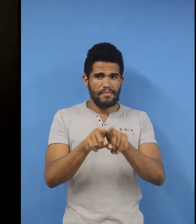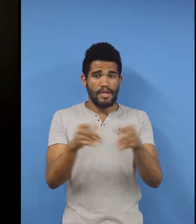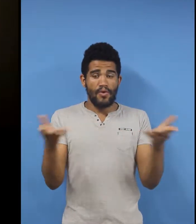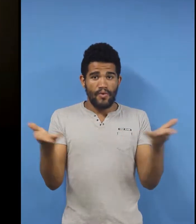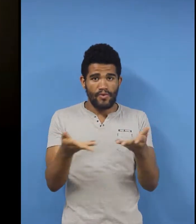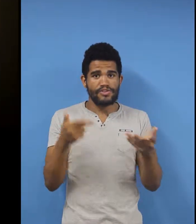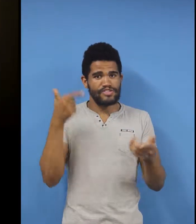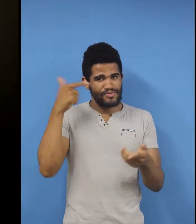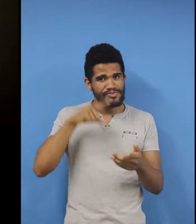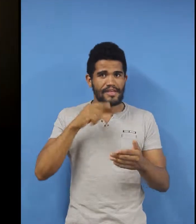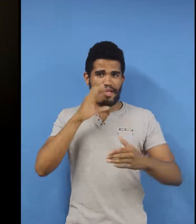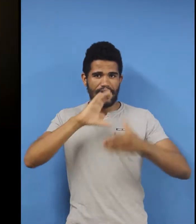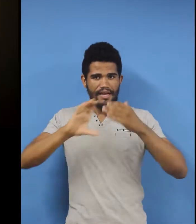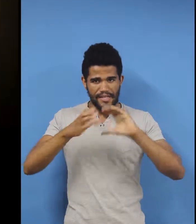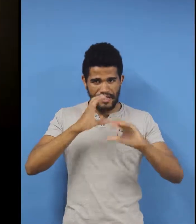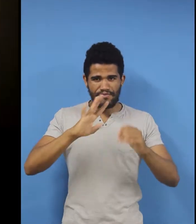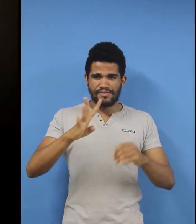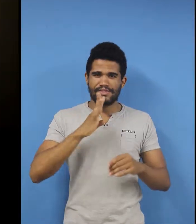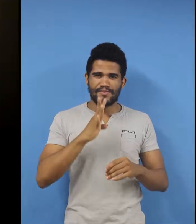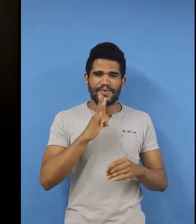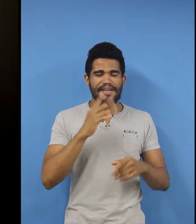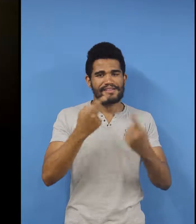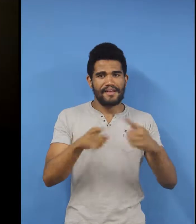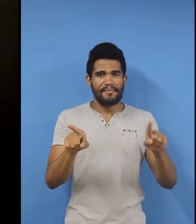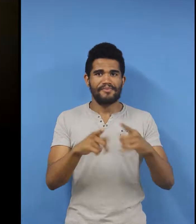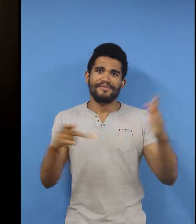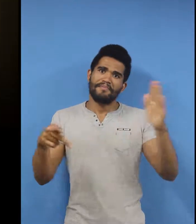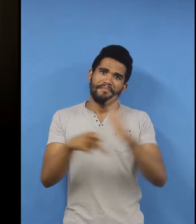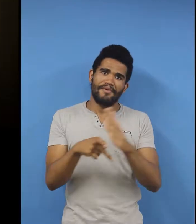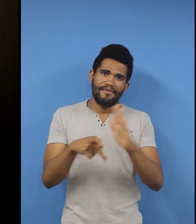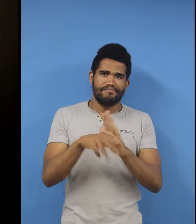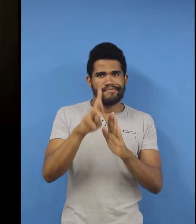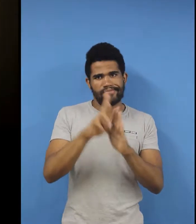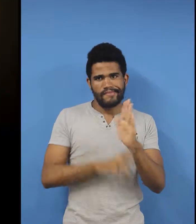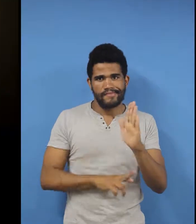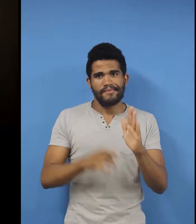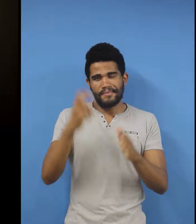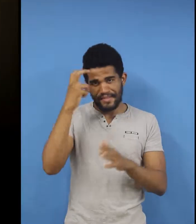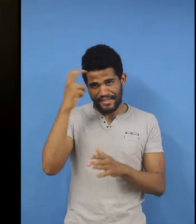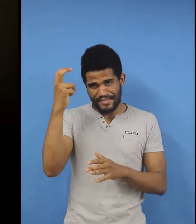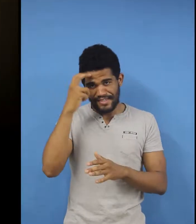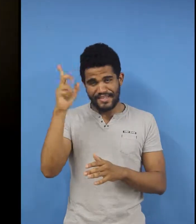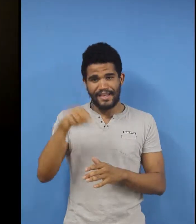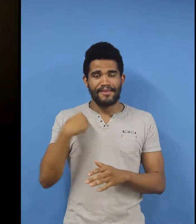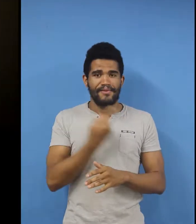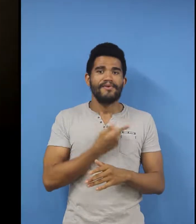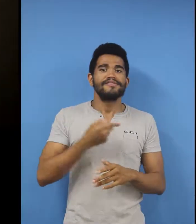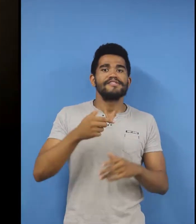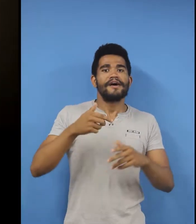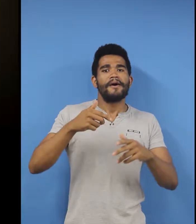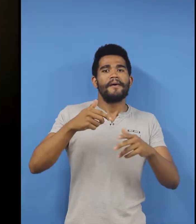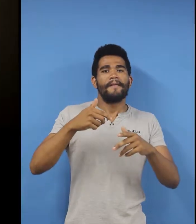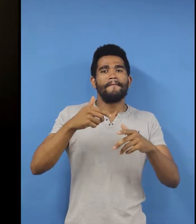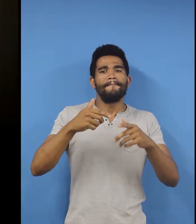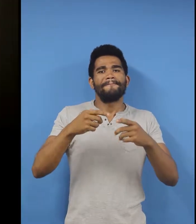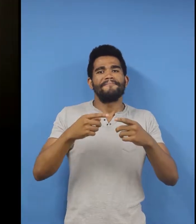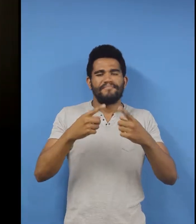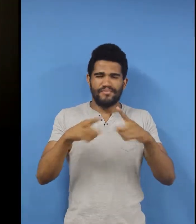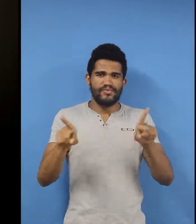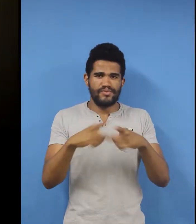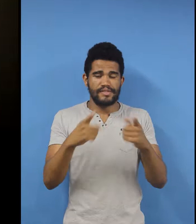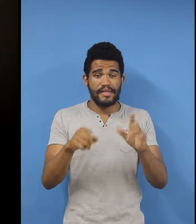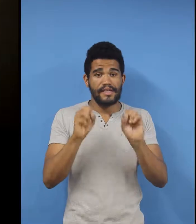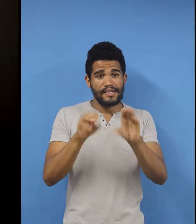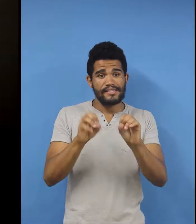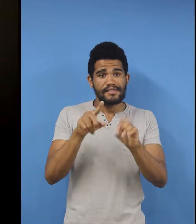pra cantar hoje, é sério. Alguém aqui conhece a paródia Redação Inteligente do canal Inteligente? Gente, é a nossa paródia, é a paródia da